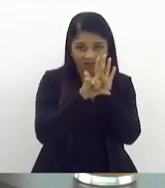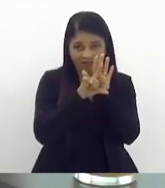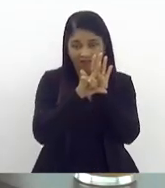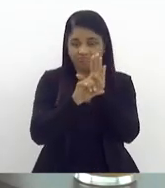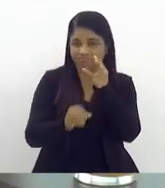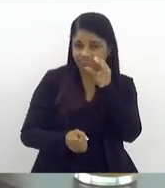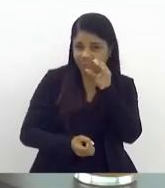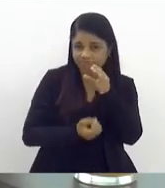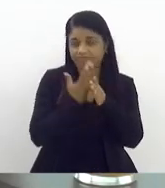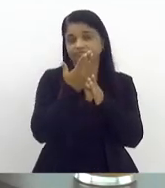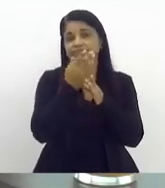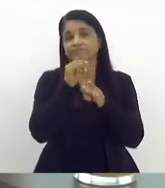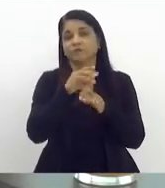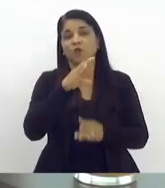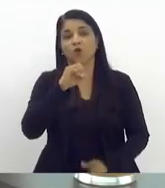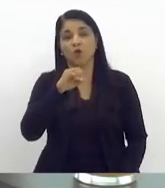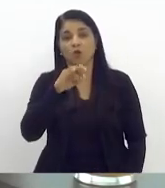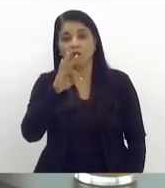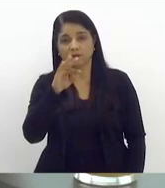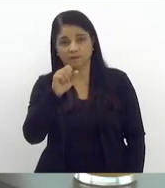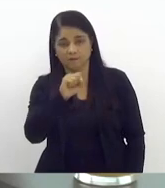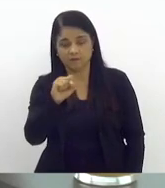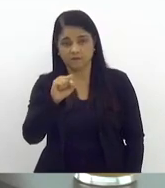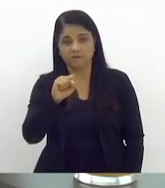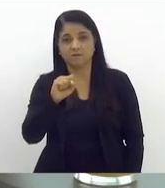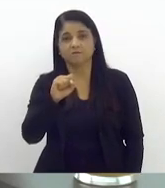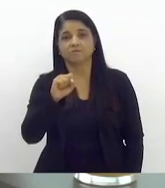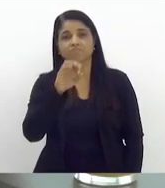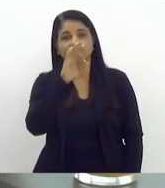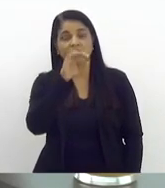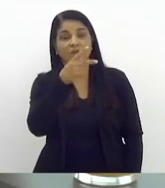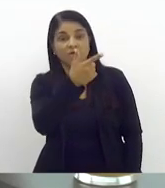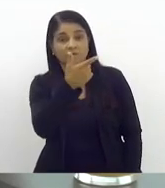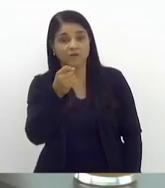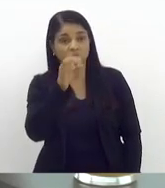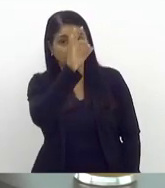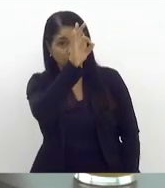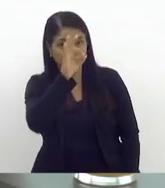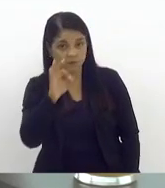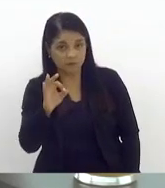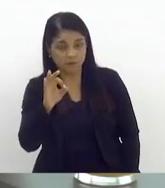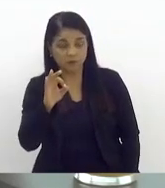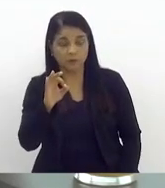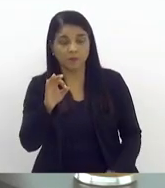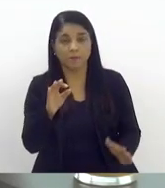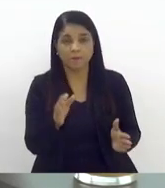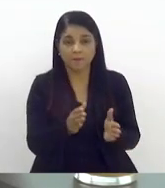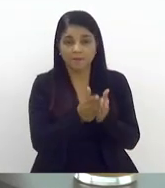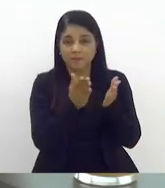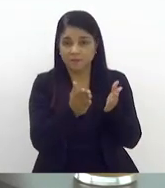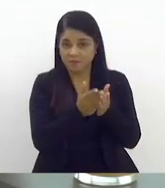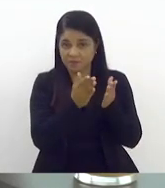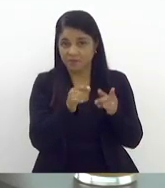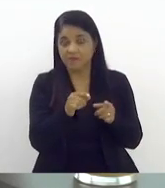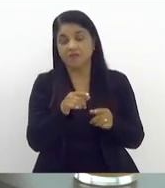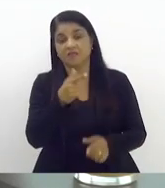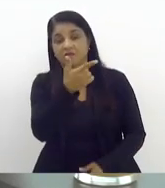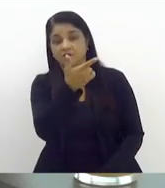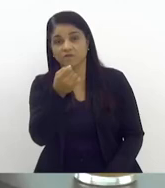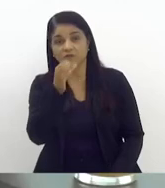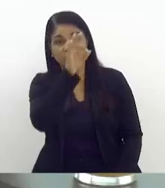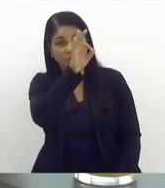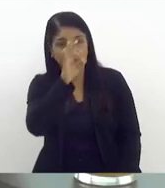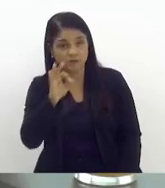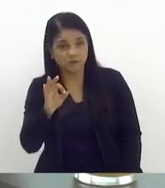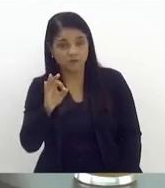a lei original das cotas para o CAP, diz que é 20% para carentes e 20% para negro.